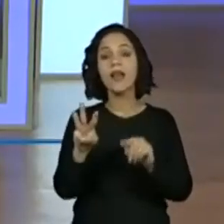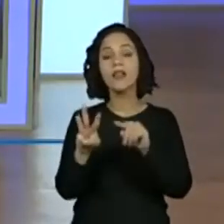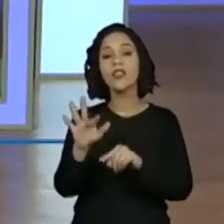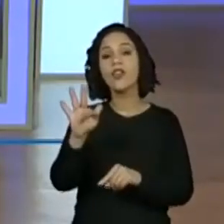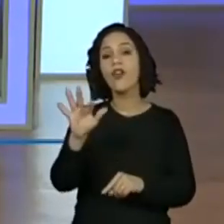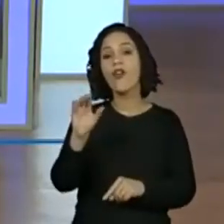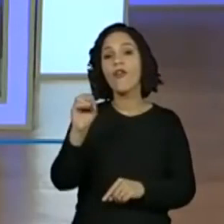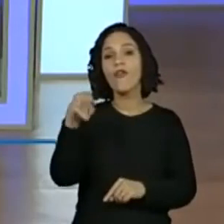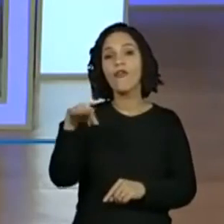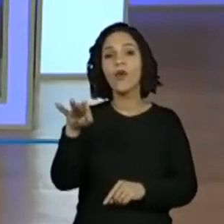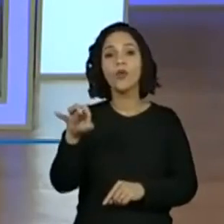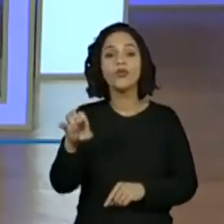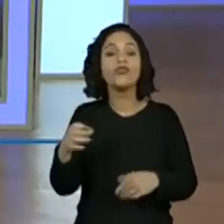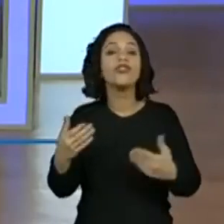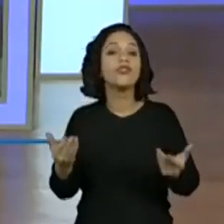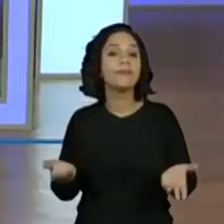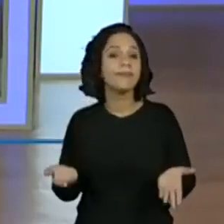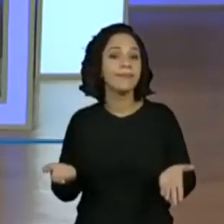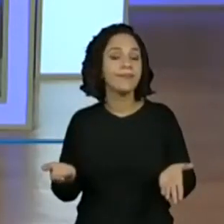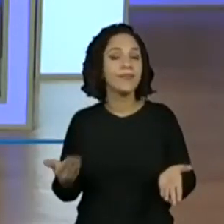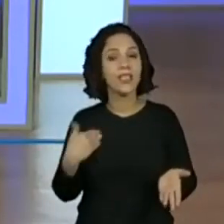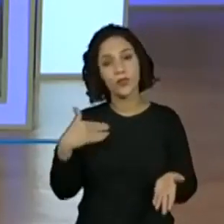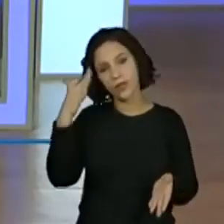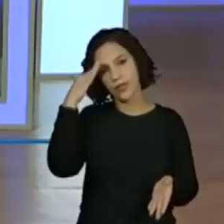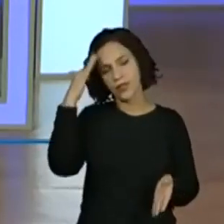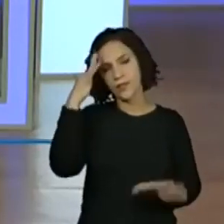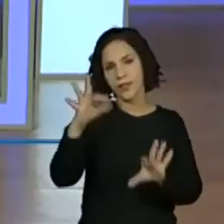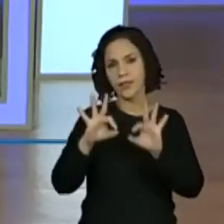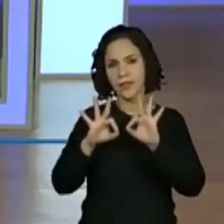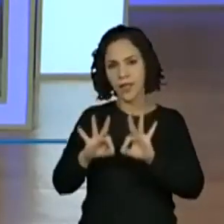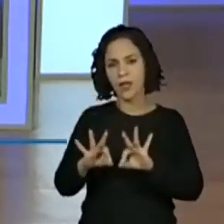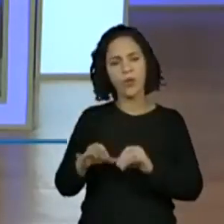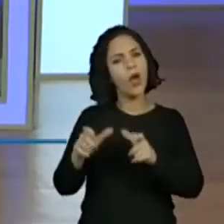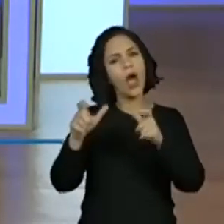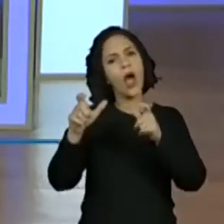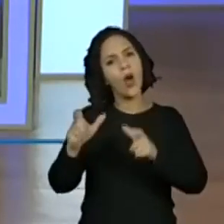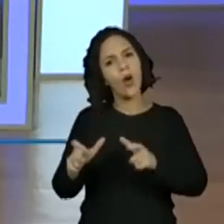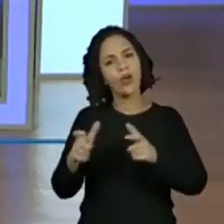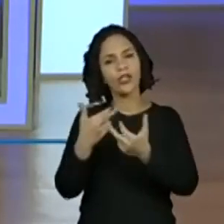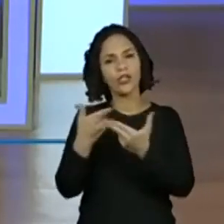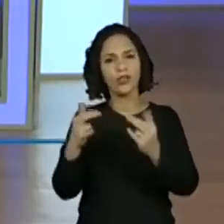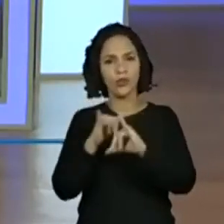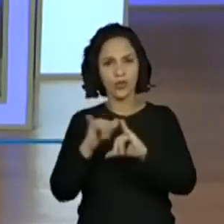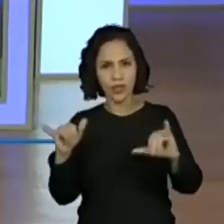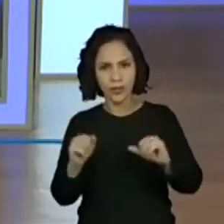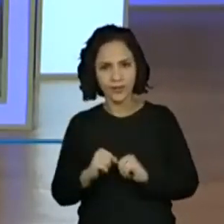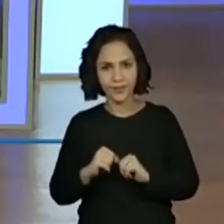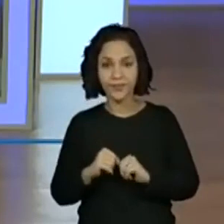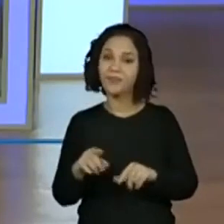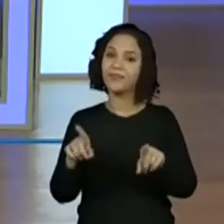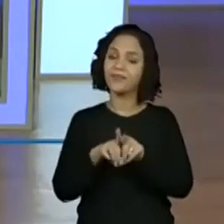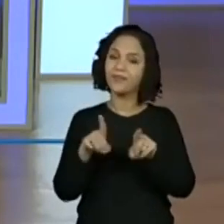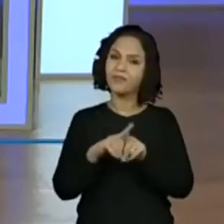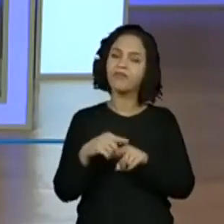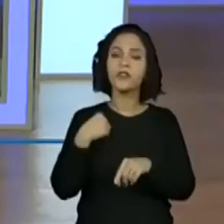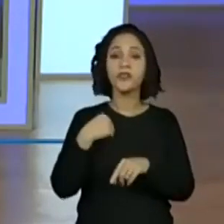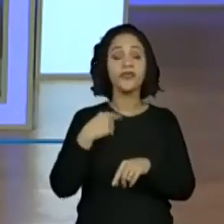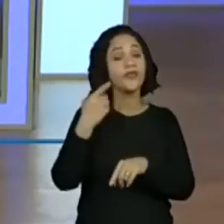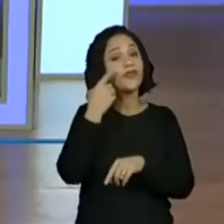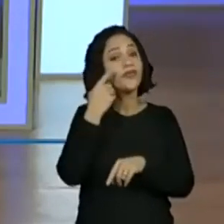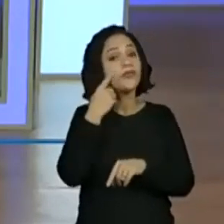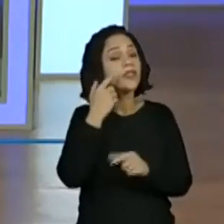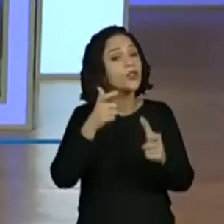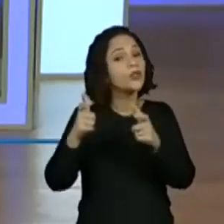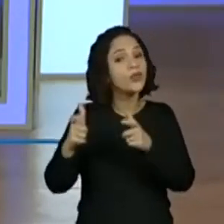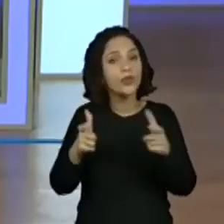professora Joyce? Isso. A gente ter certeza de onde está saindo essas notícias, e a gente sempre está checando. Então,